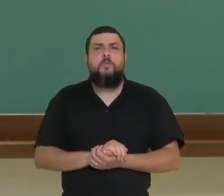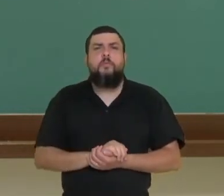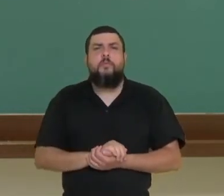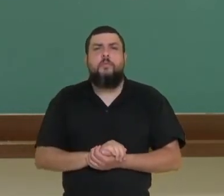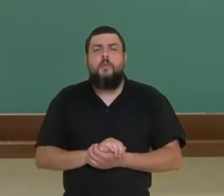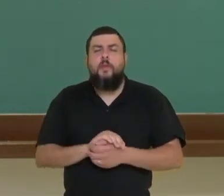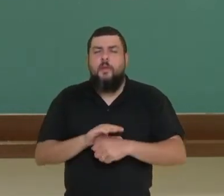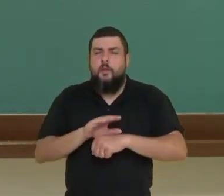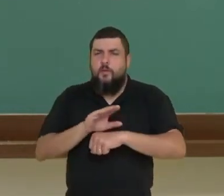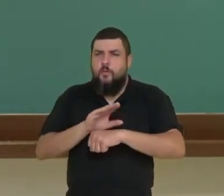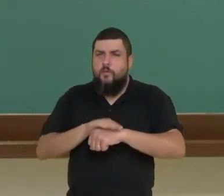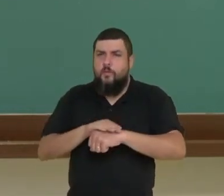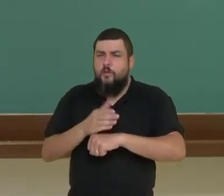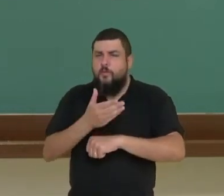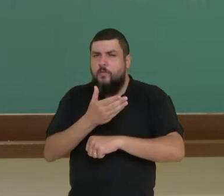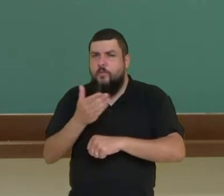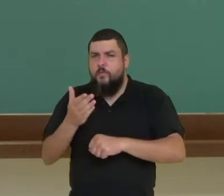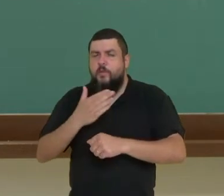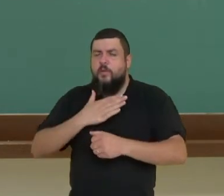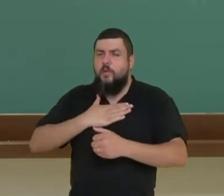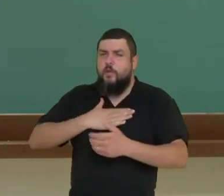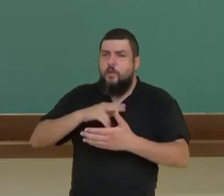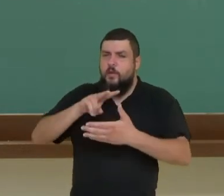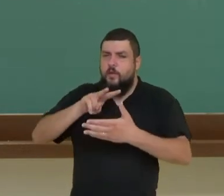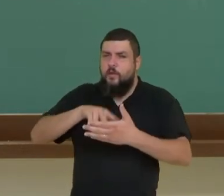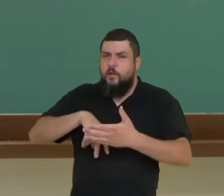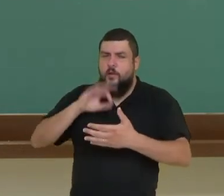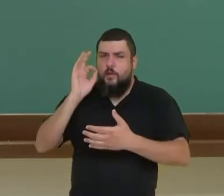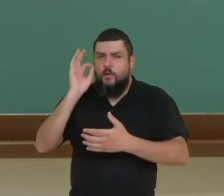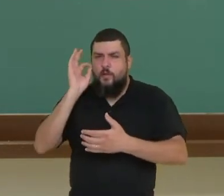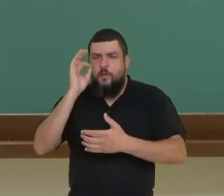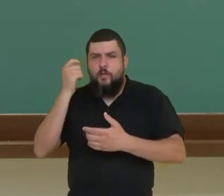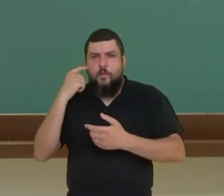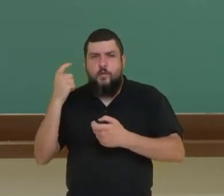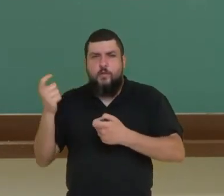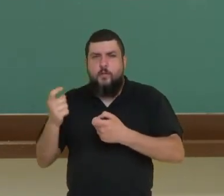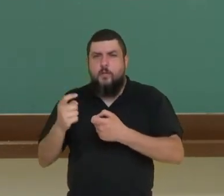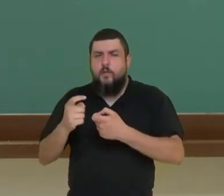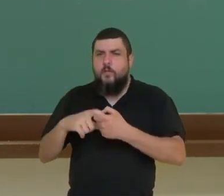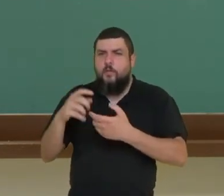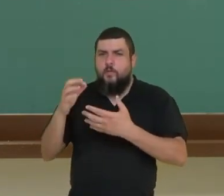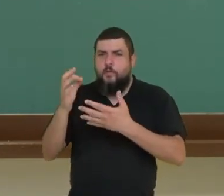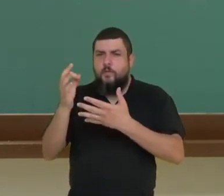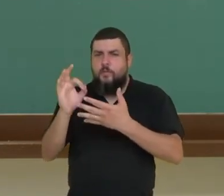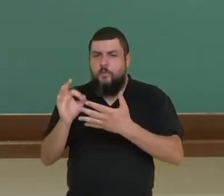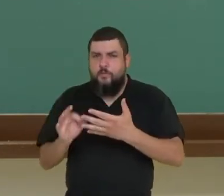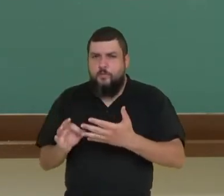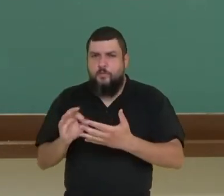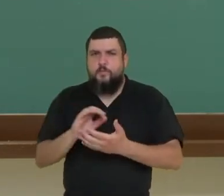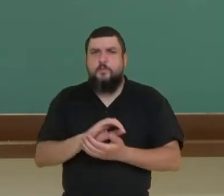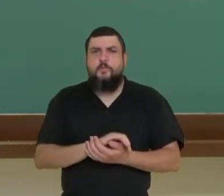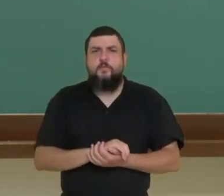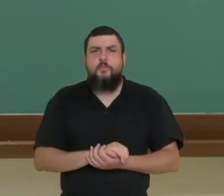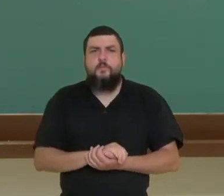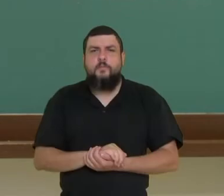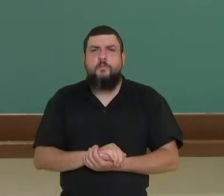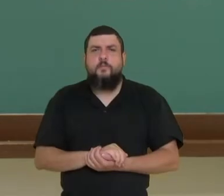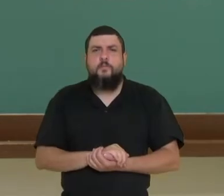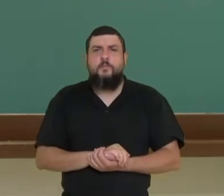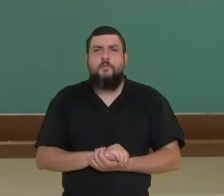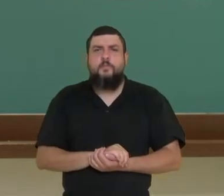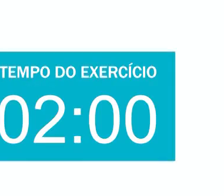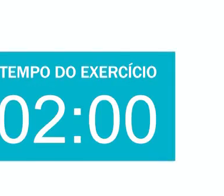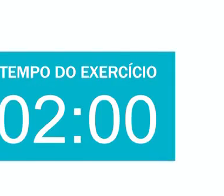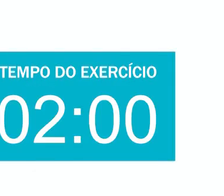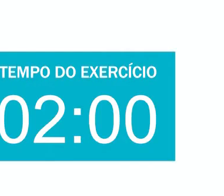Vou dar um tempo para vocês lerem, refletirem, pensarem, chegarem aí às conclusões e retornaremos na sequência.